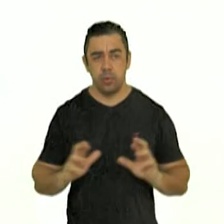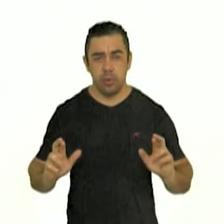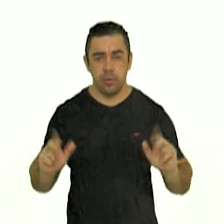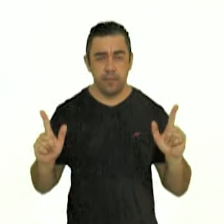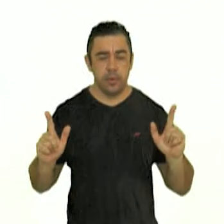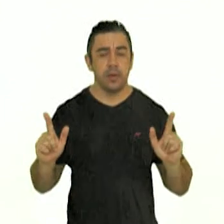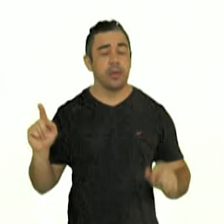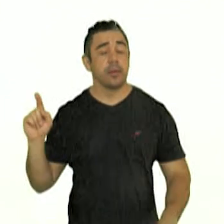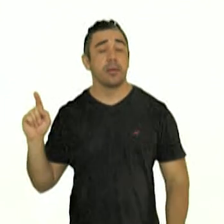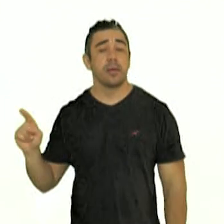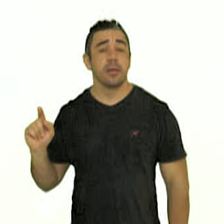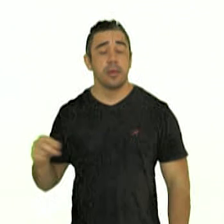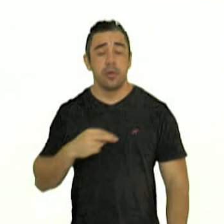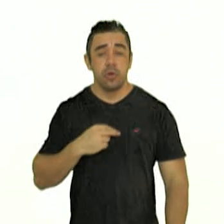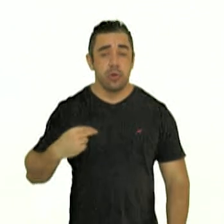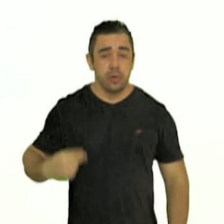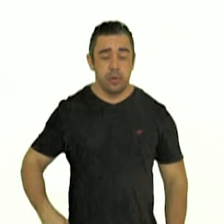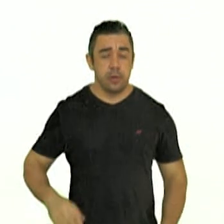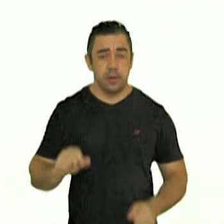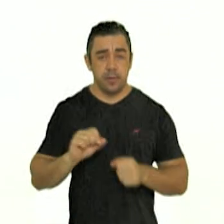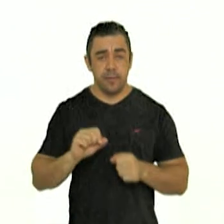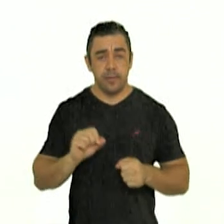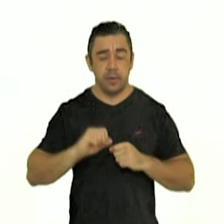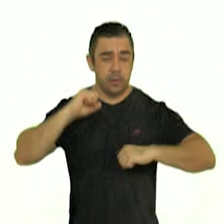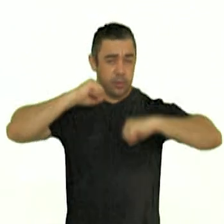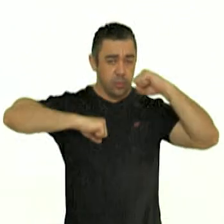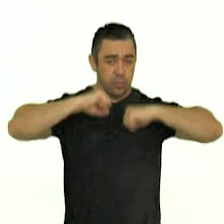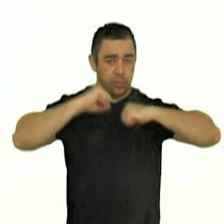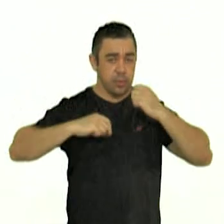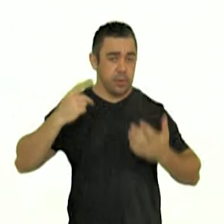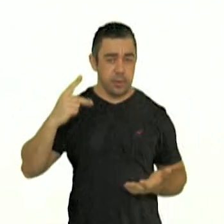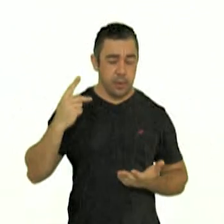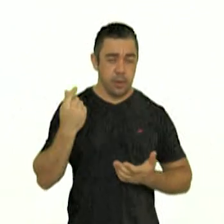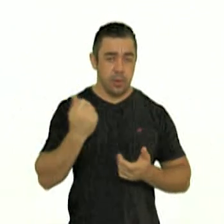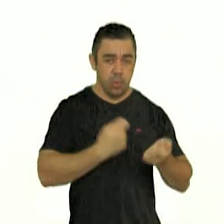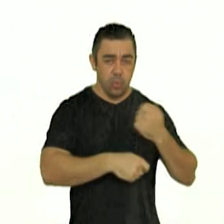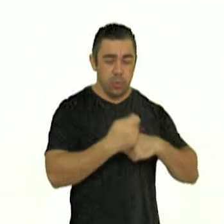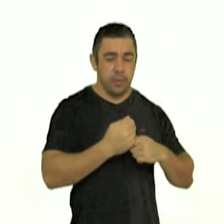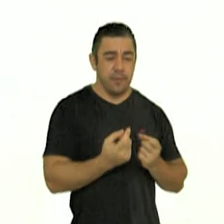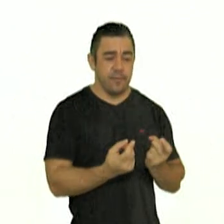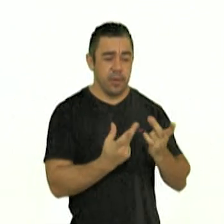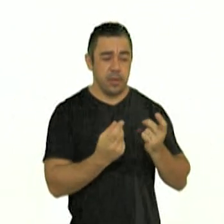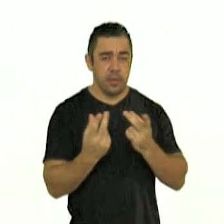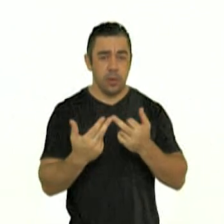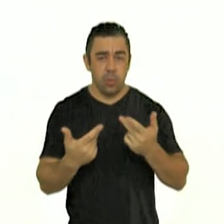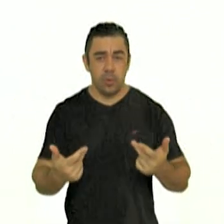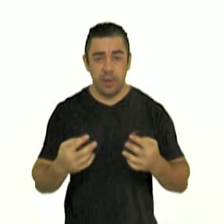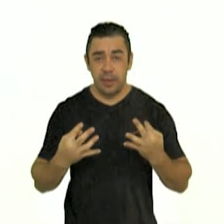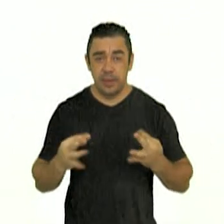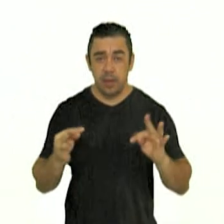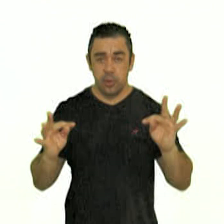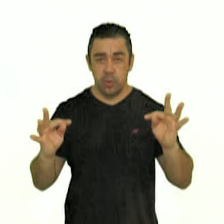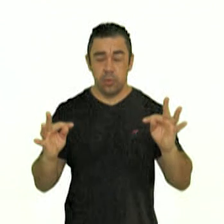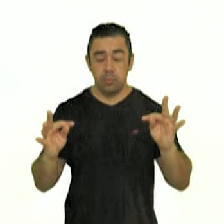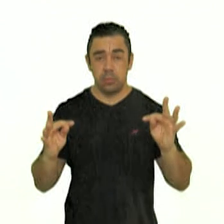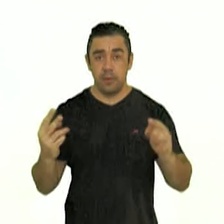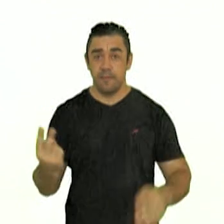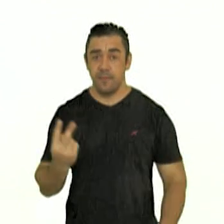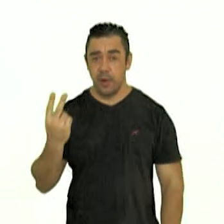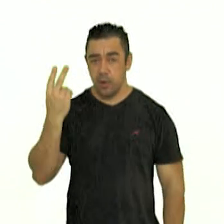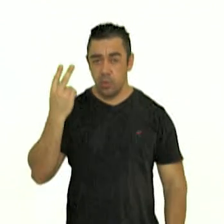mundo, a China industrializou a sua economia, né, na exportação de produtos de alta tecnologia, de alto